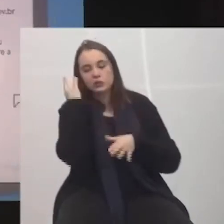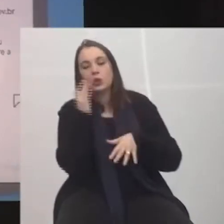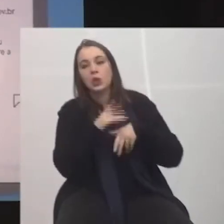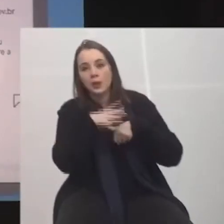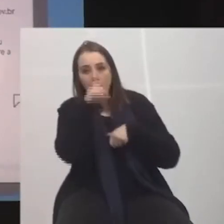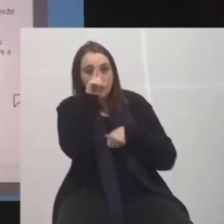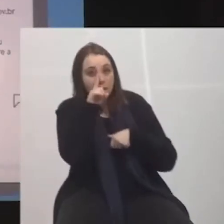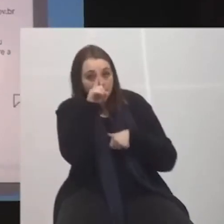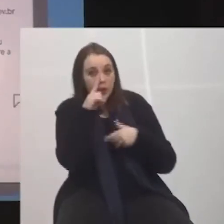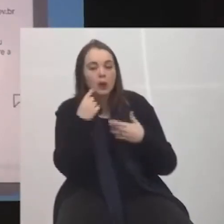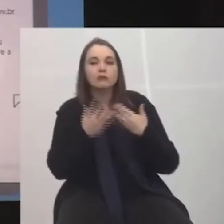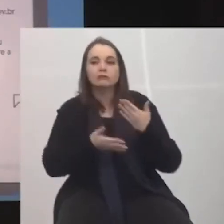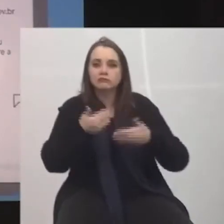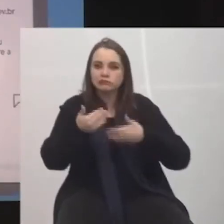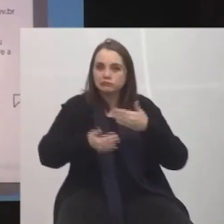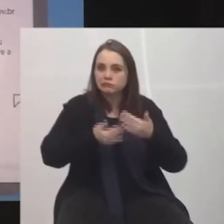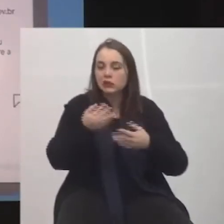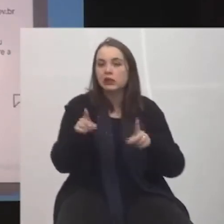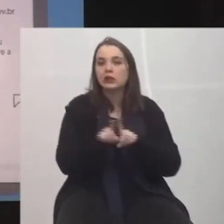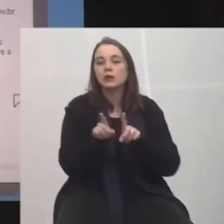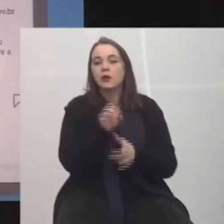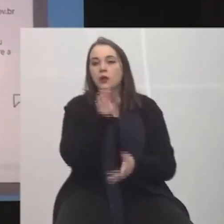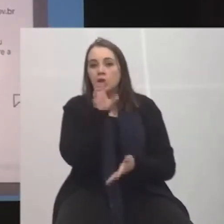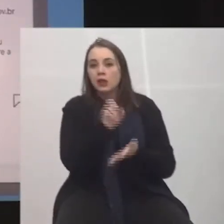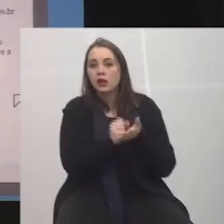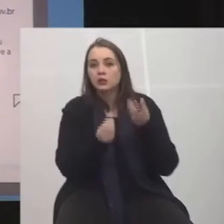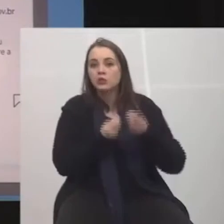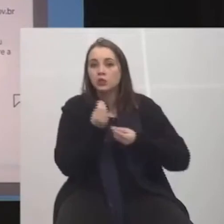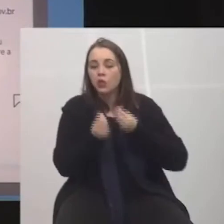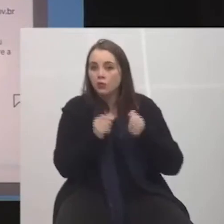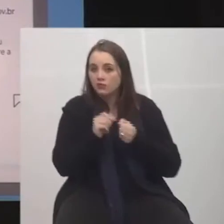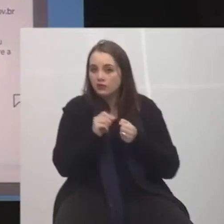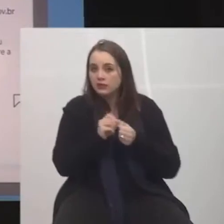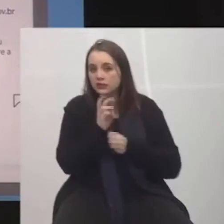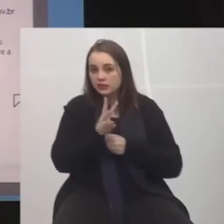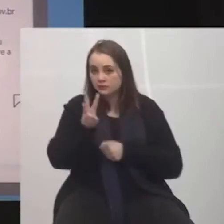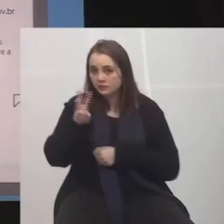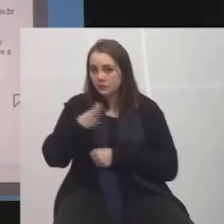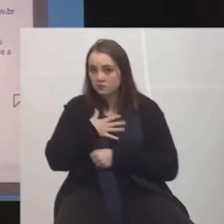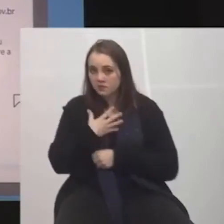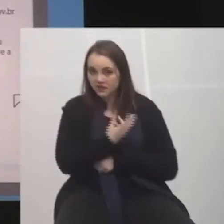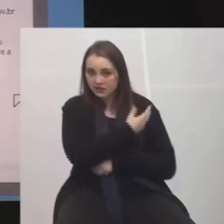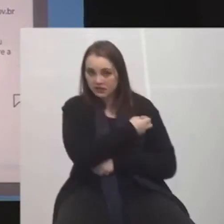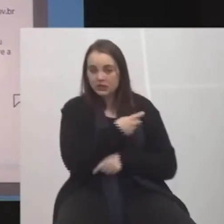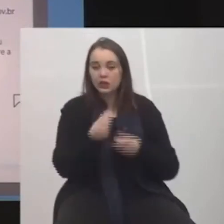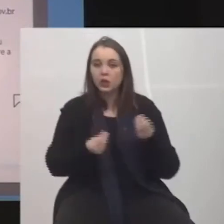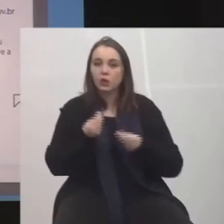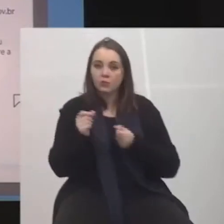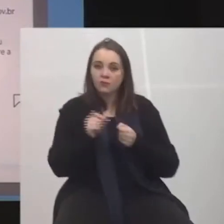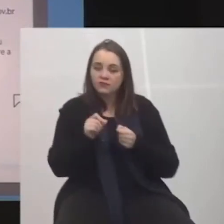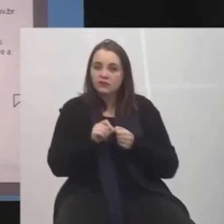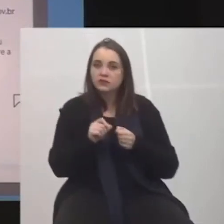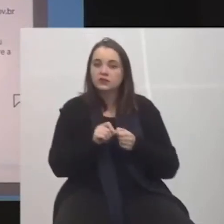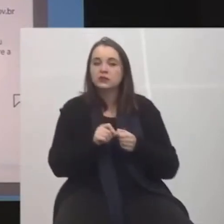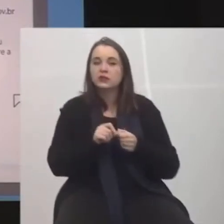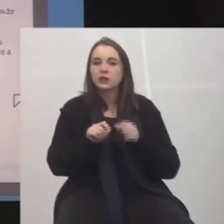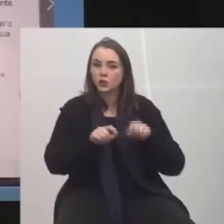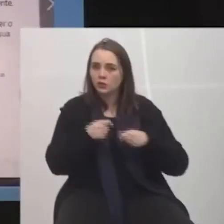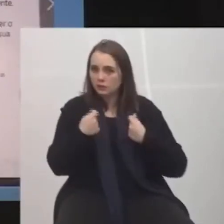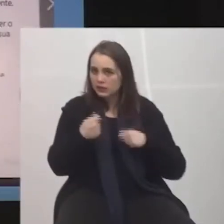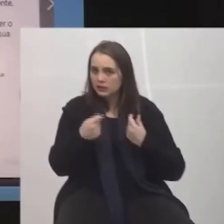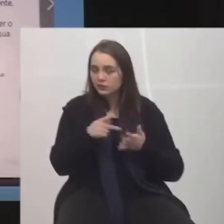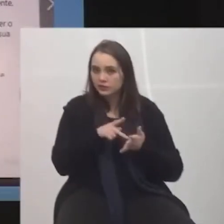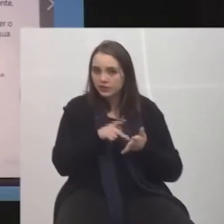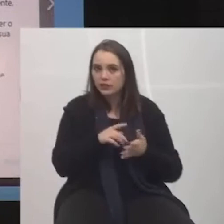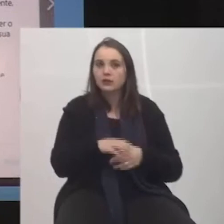plano. O cadastro, né, como se cadastrar no site, como fazer o devido cadastramento,